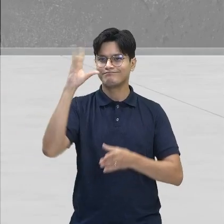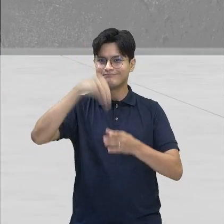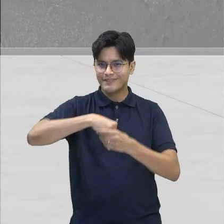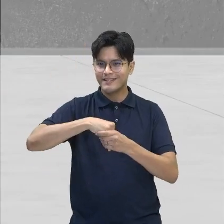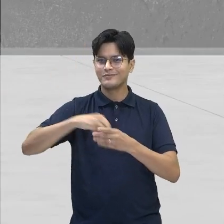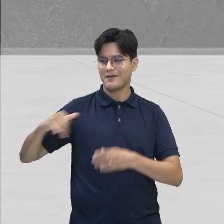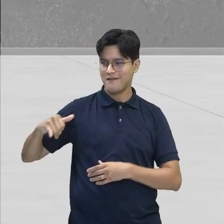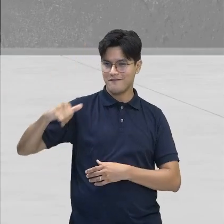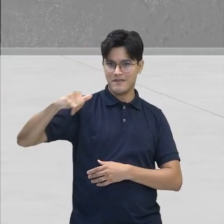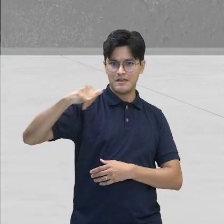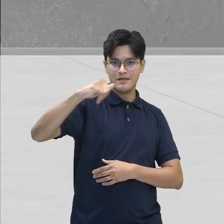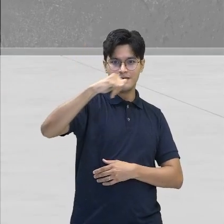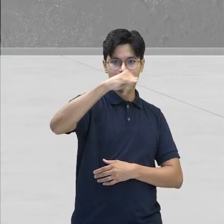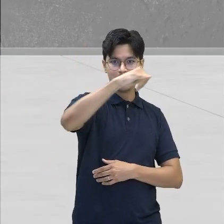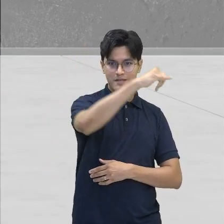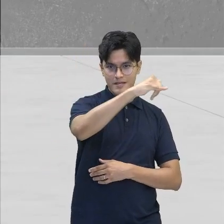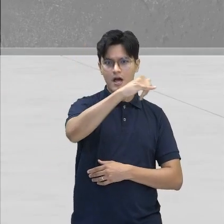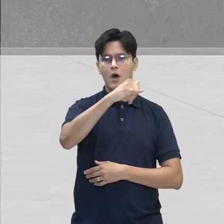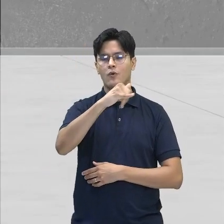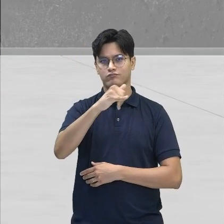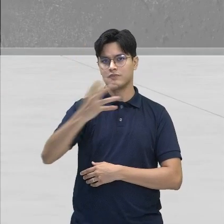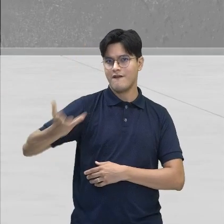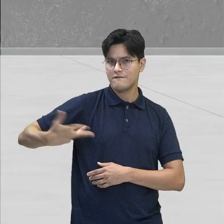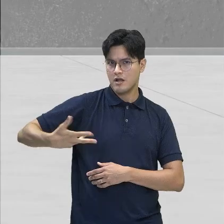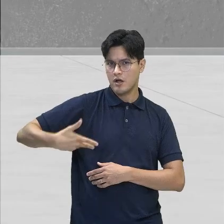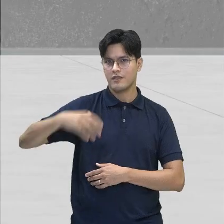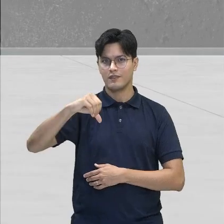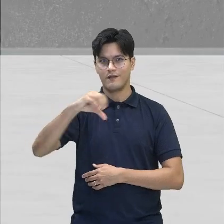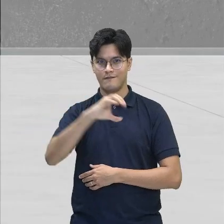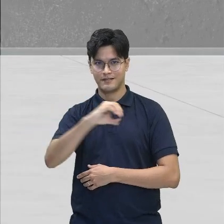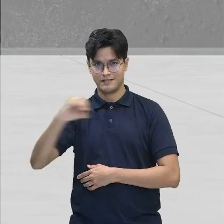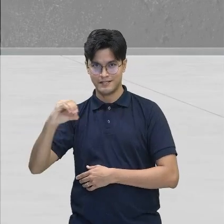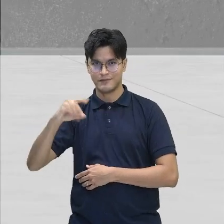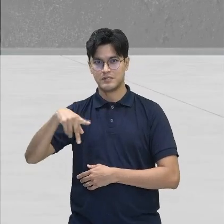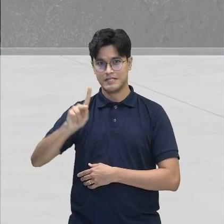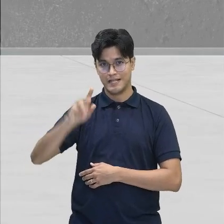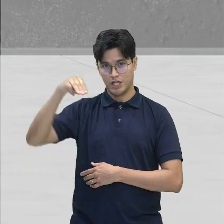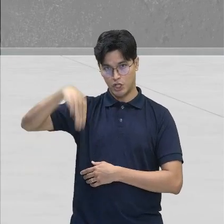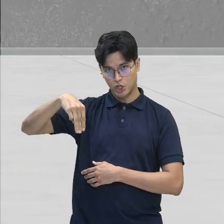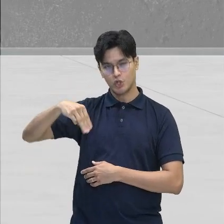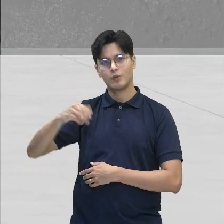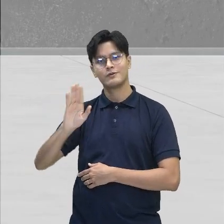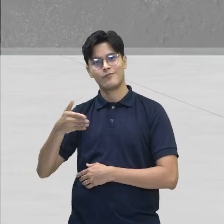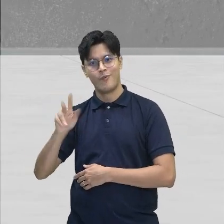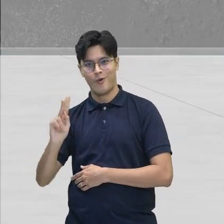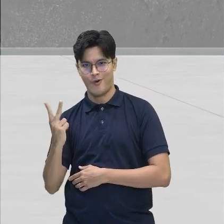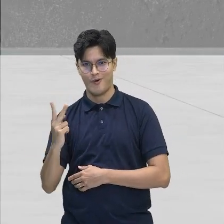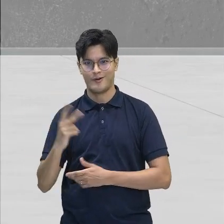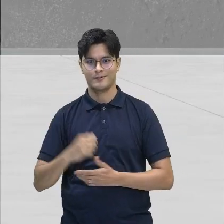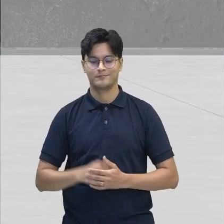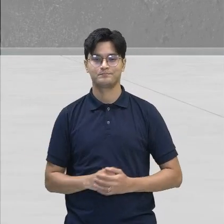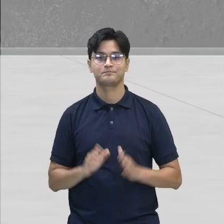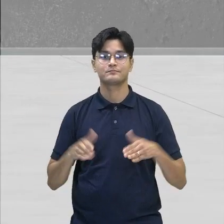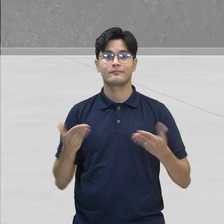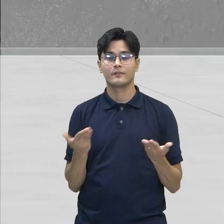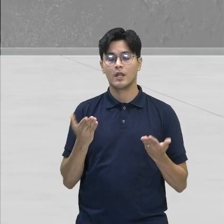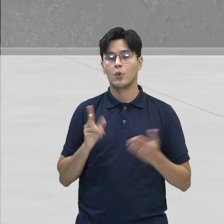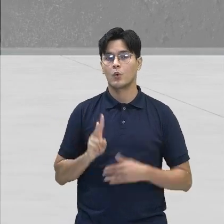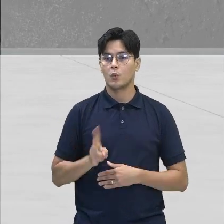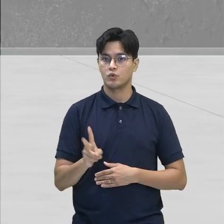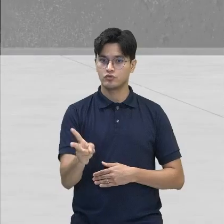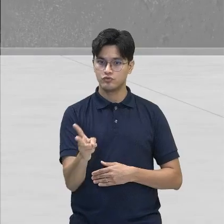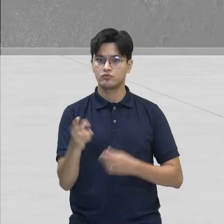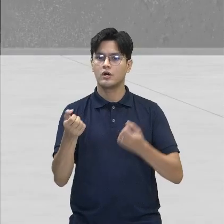ali 900 km por hora. Até aqui está tudo tranquilo? Bem, a gente continua essa questão